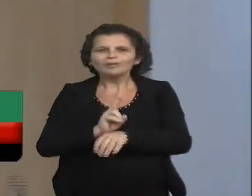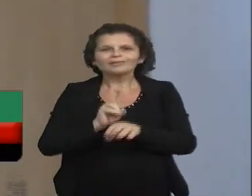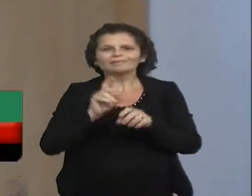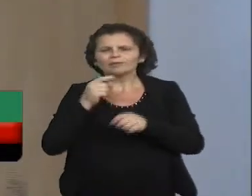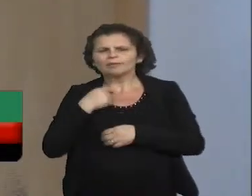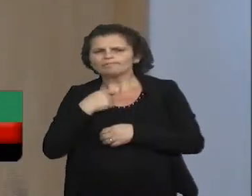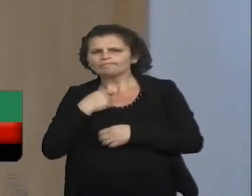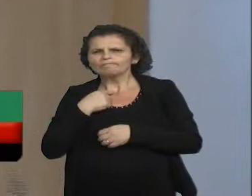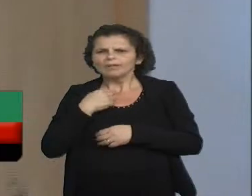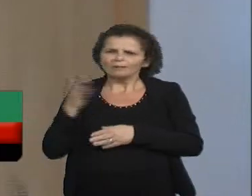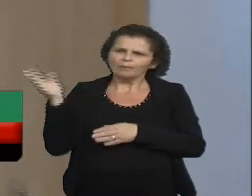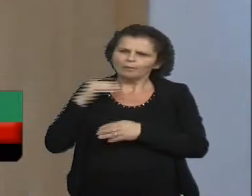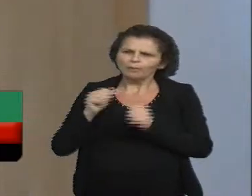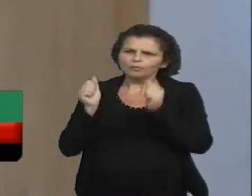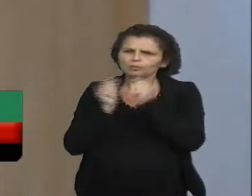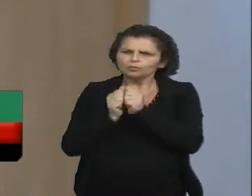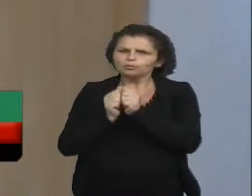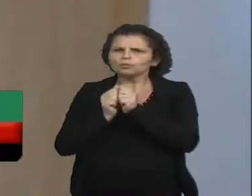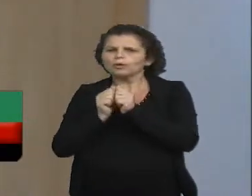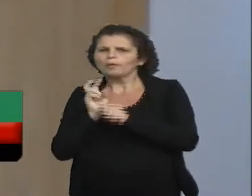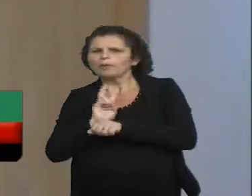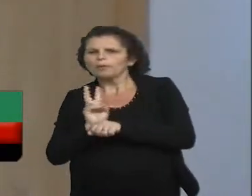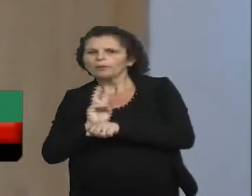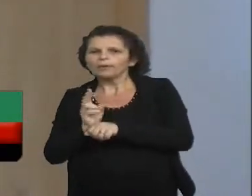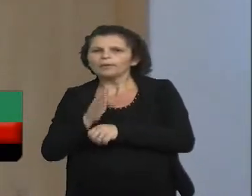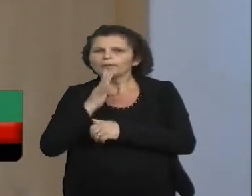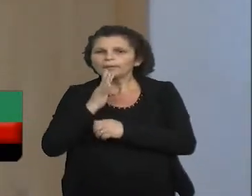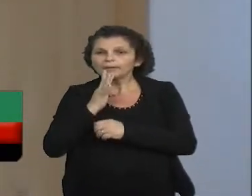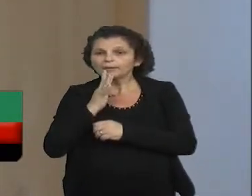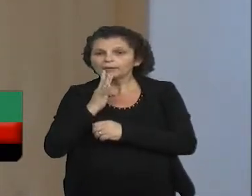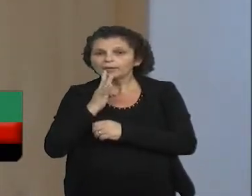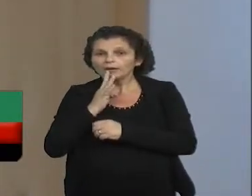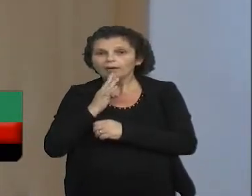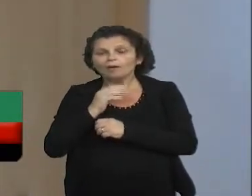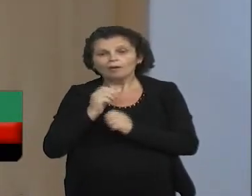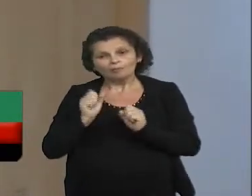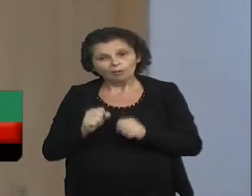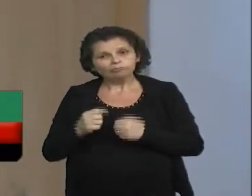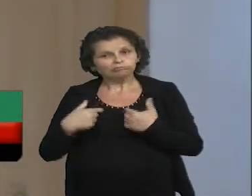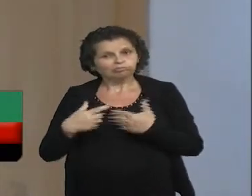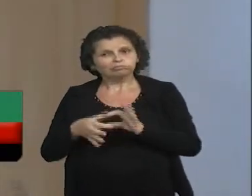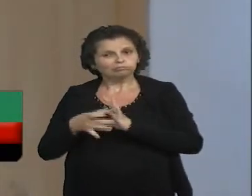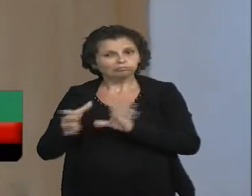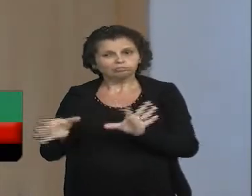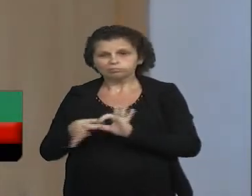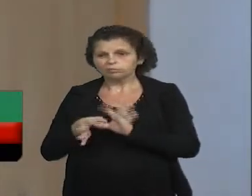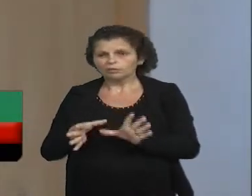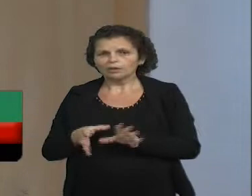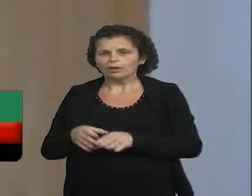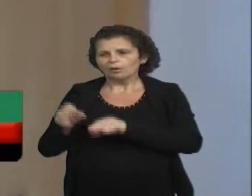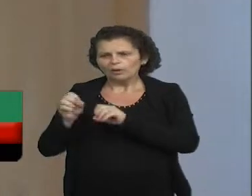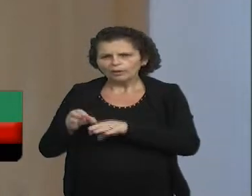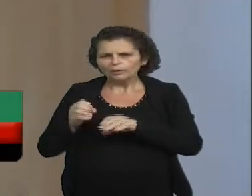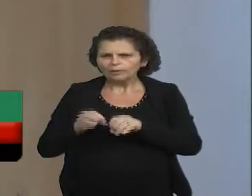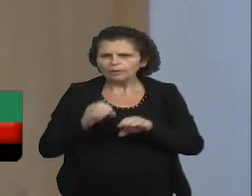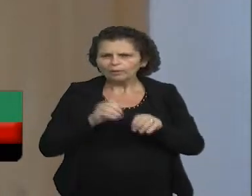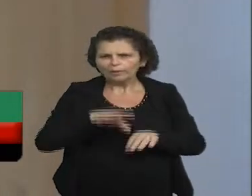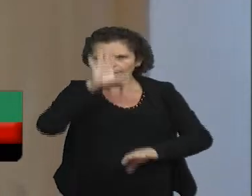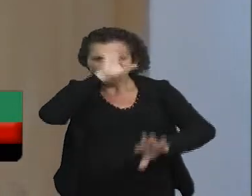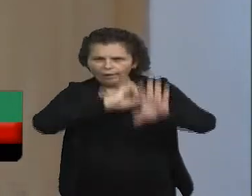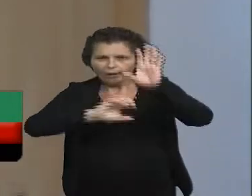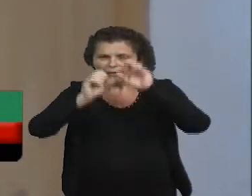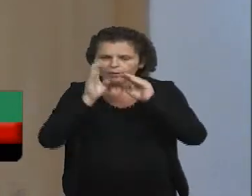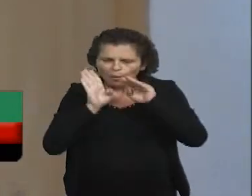corretamente, eu falei, César, será que você podia me ajudar? A gente se conheceu aqui, você falou, vereadora, estou à tua disposição. Tem me ensinado, e com a